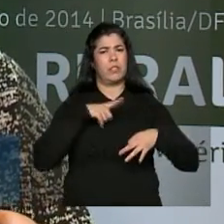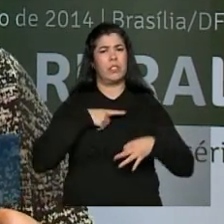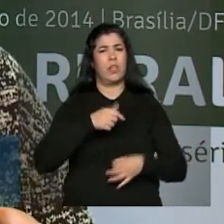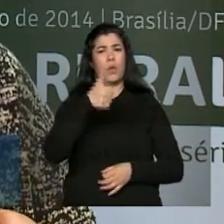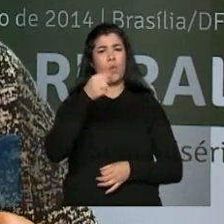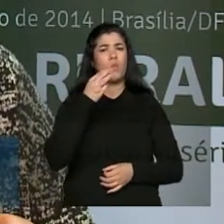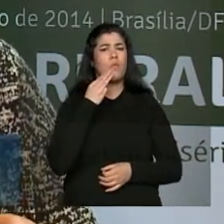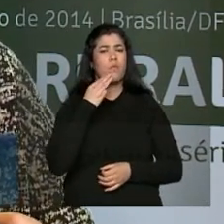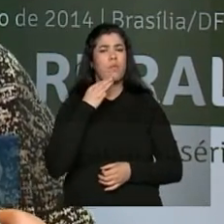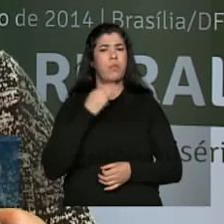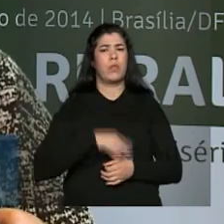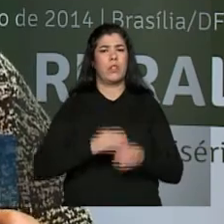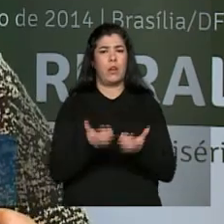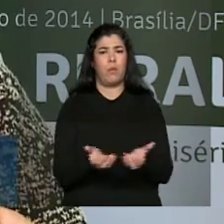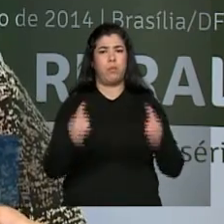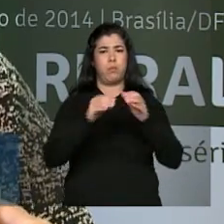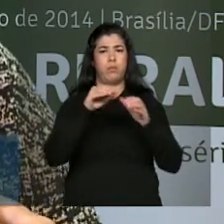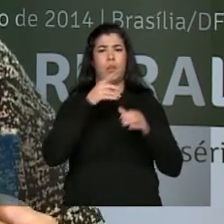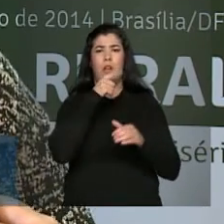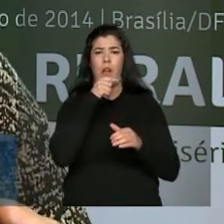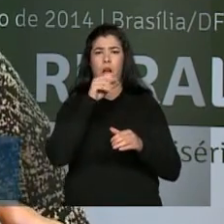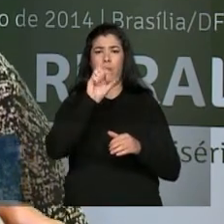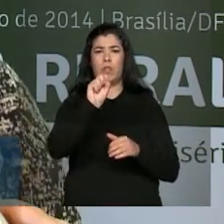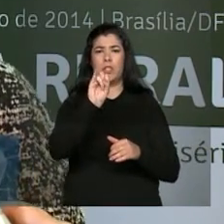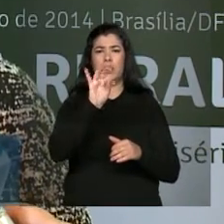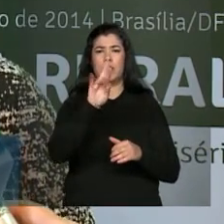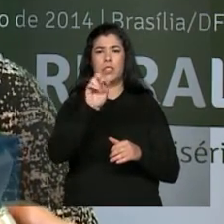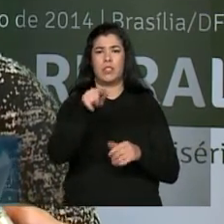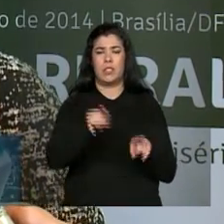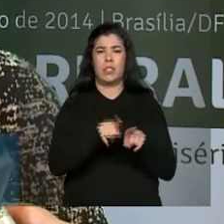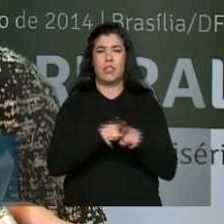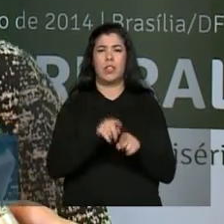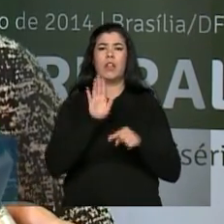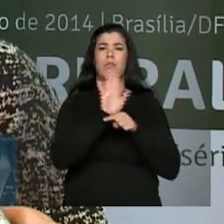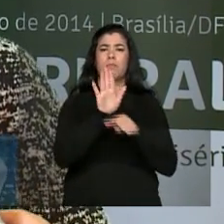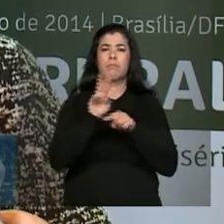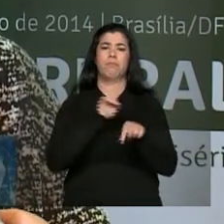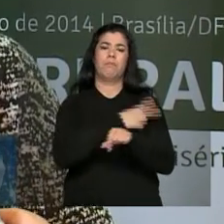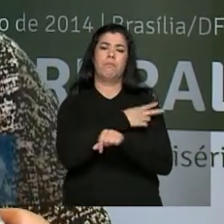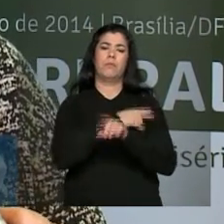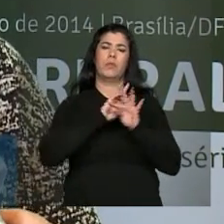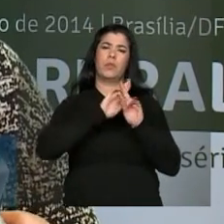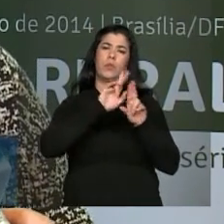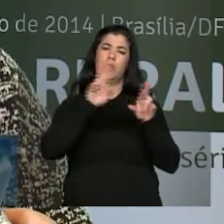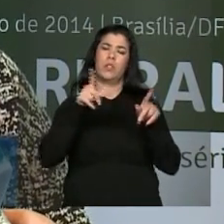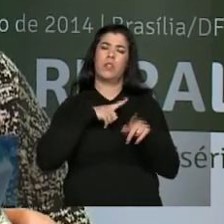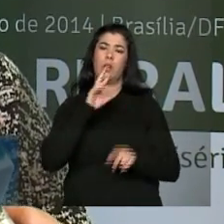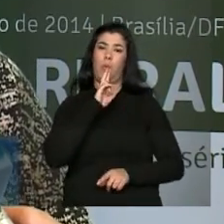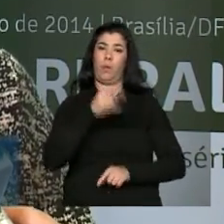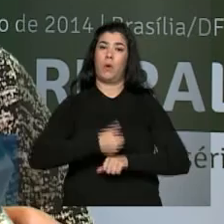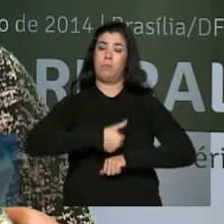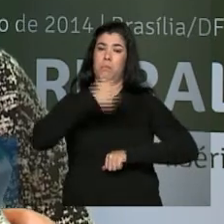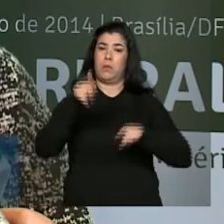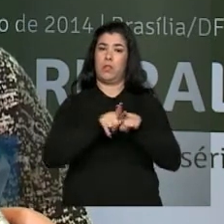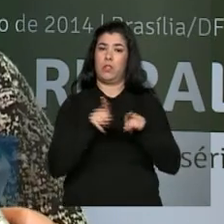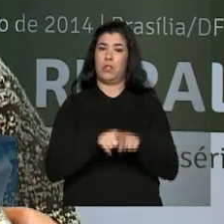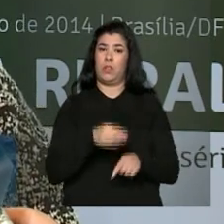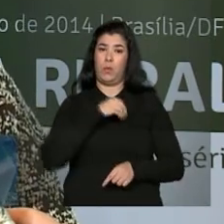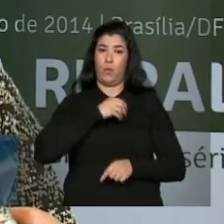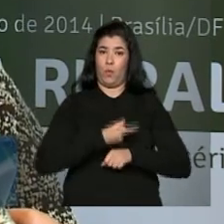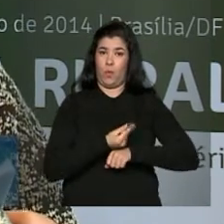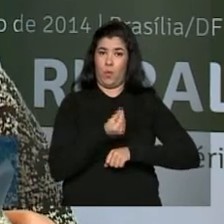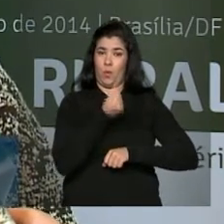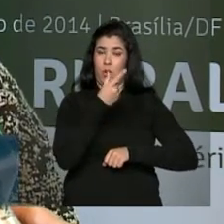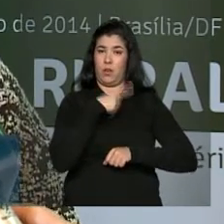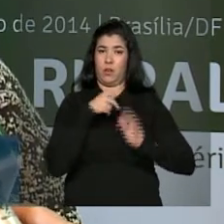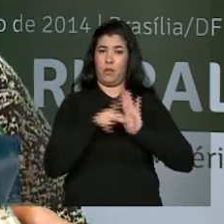cisternas, levamos luz para todos, para o nosso povo, fomento, assistência técnica e temos como resultado um aumento da renda dos